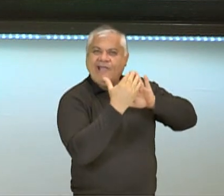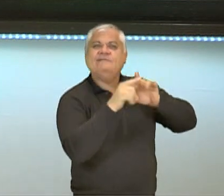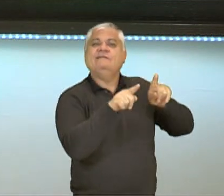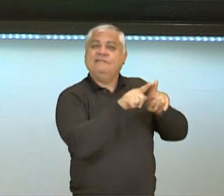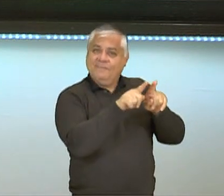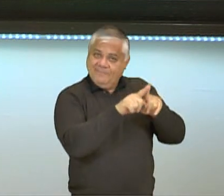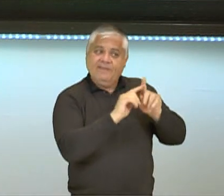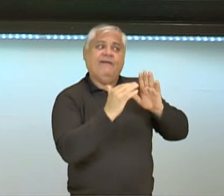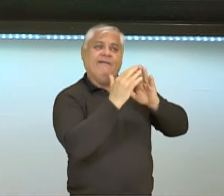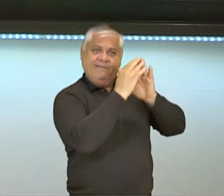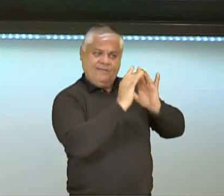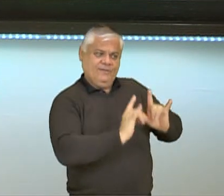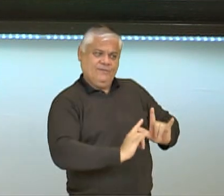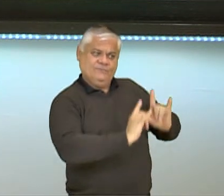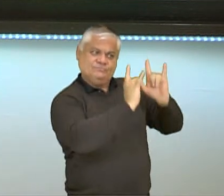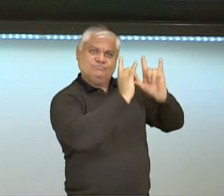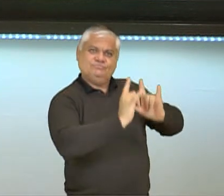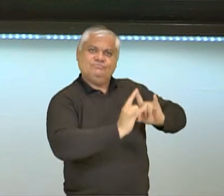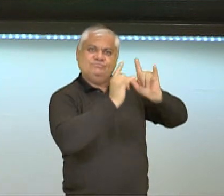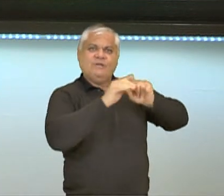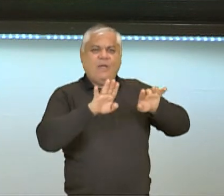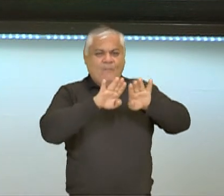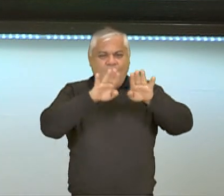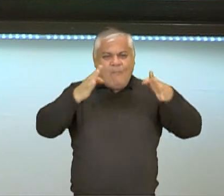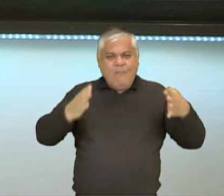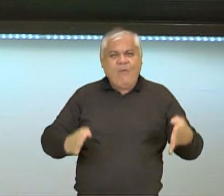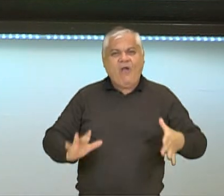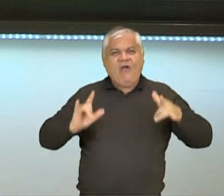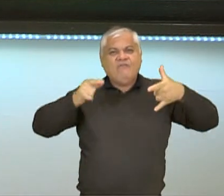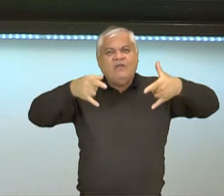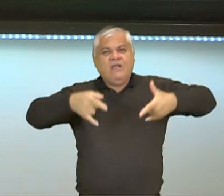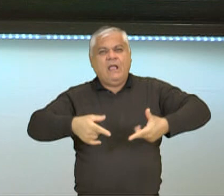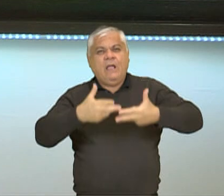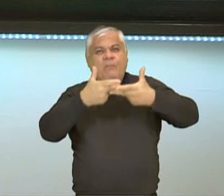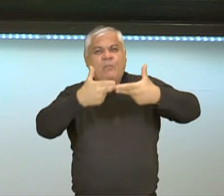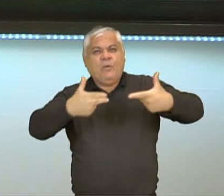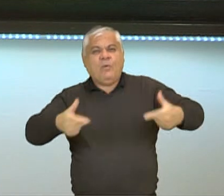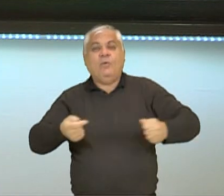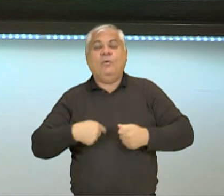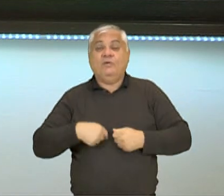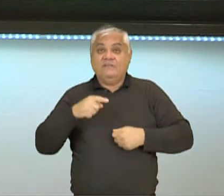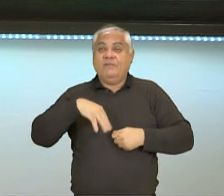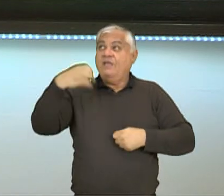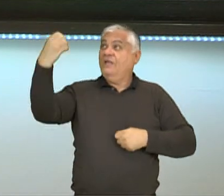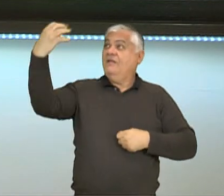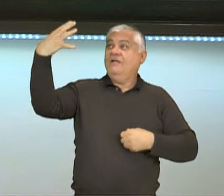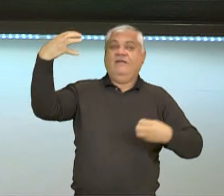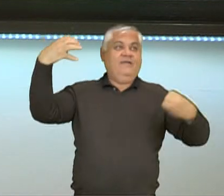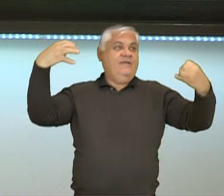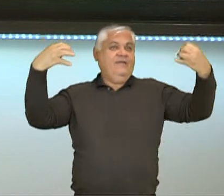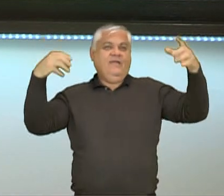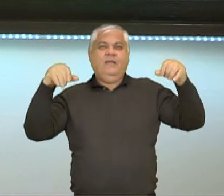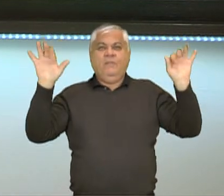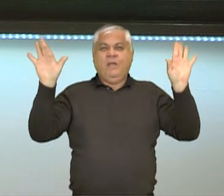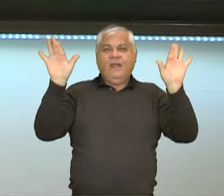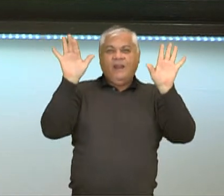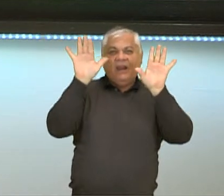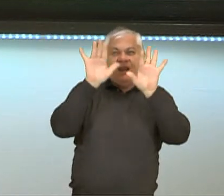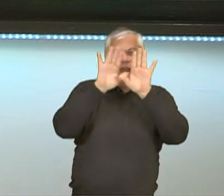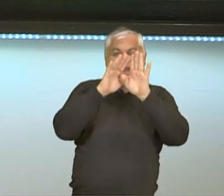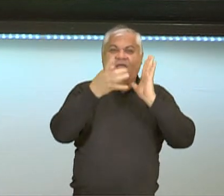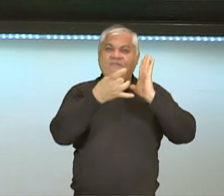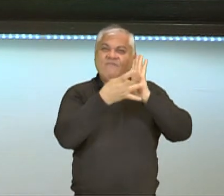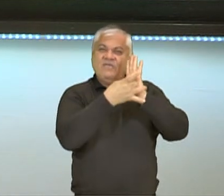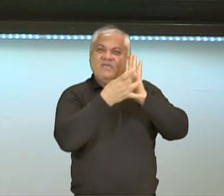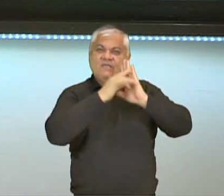até como os móveis estavam dispostos e inclusive como a iluminação da casa com persianas, com